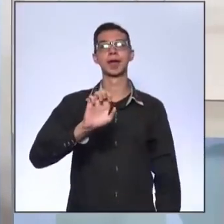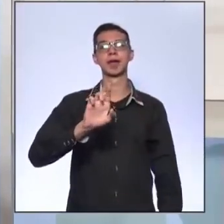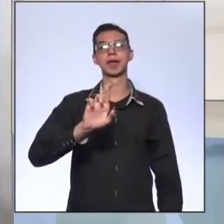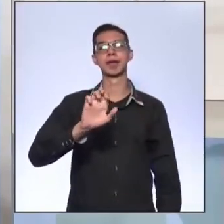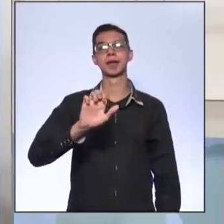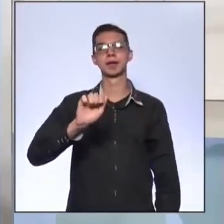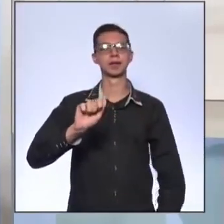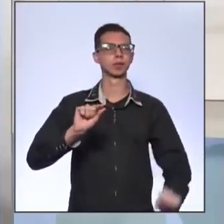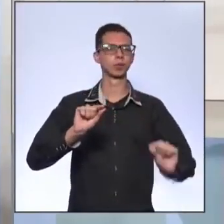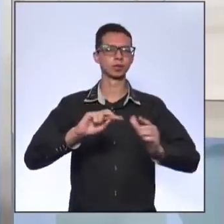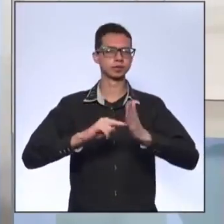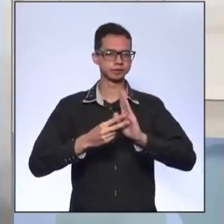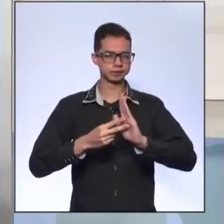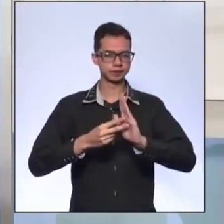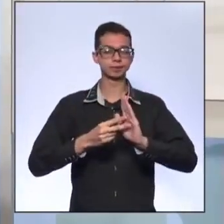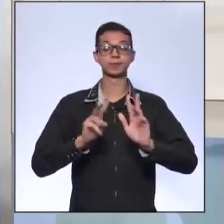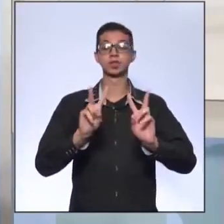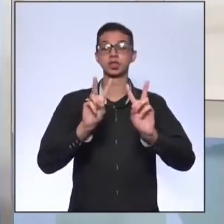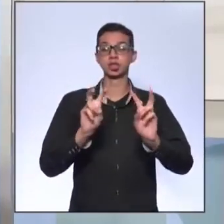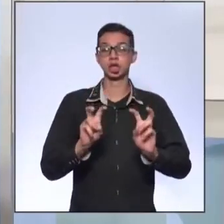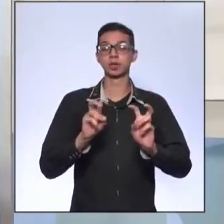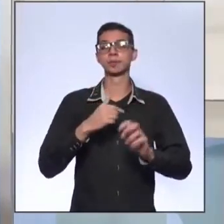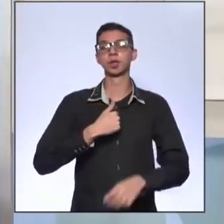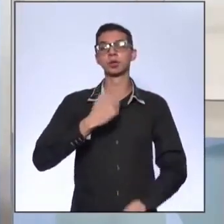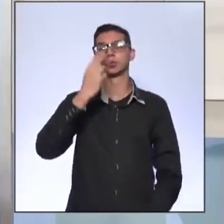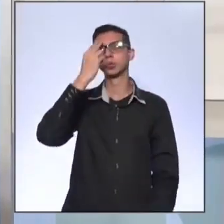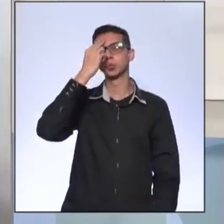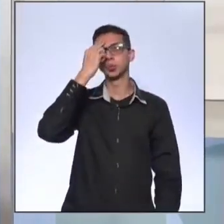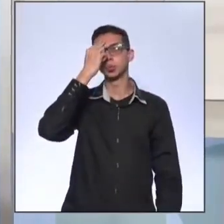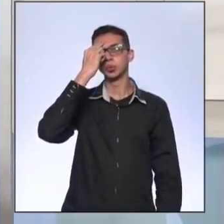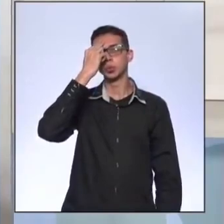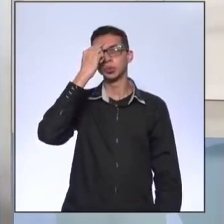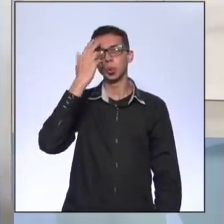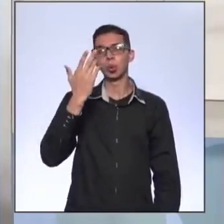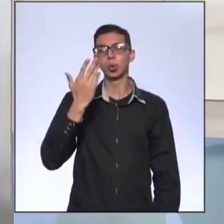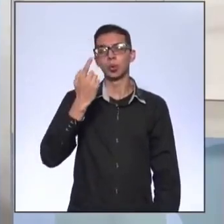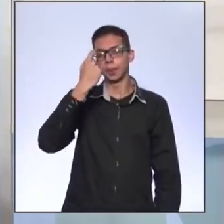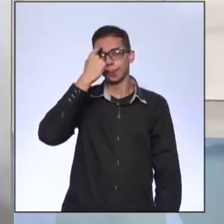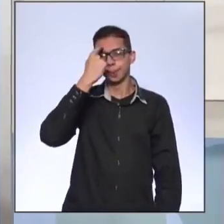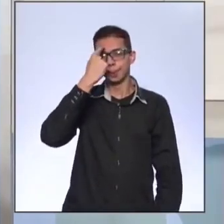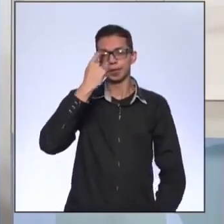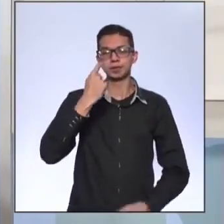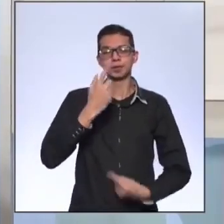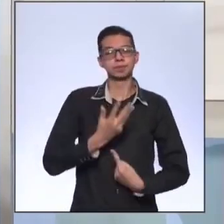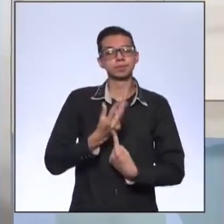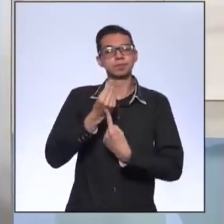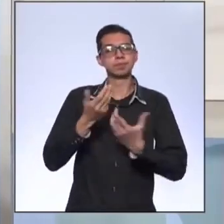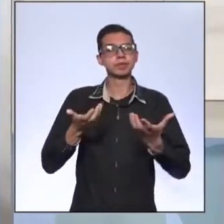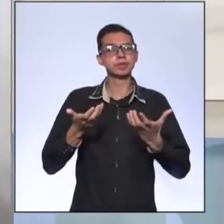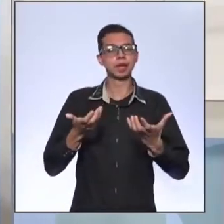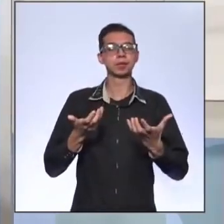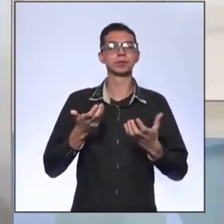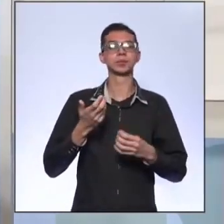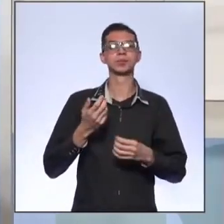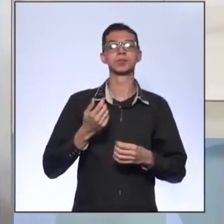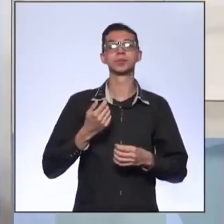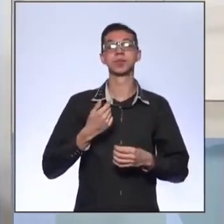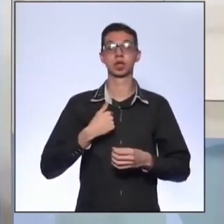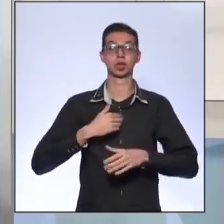dança baseado na obra Sonho de uma Noite de Verão, de Shakespeare, né? E eu quero fazer lá a Fada